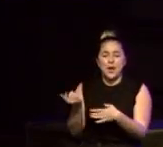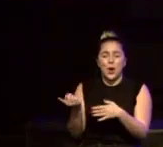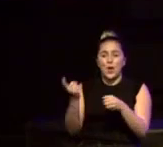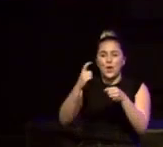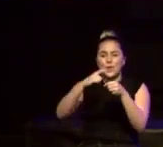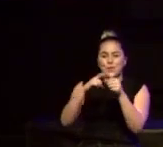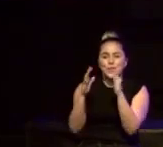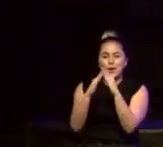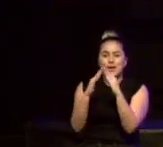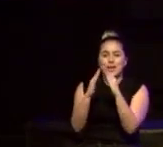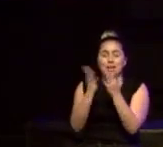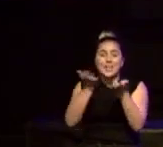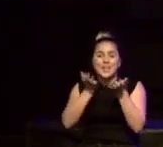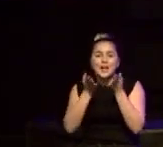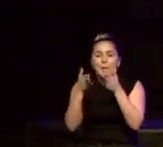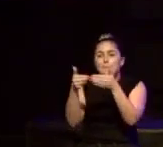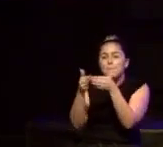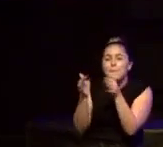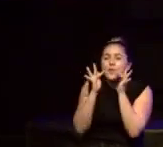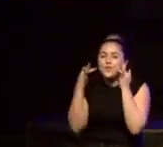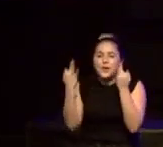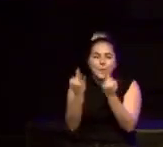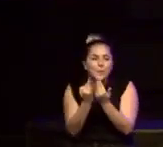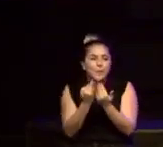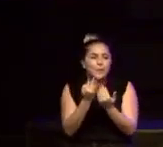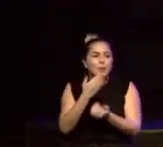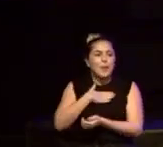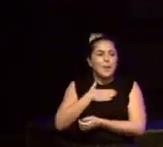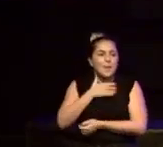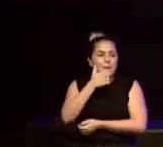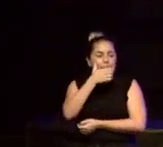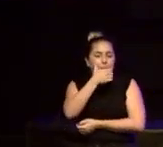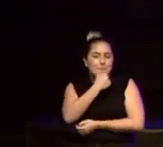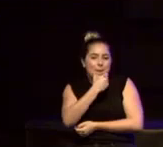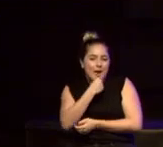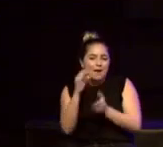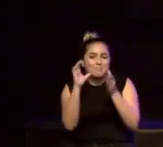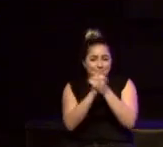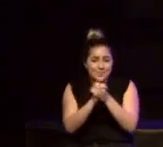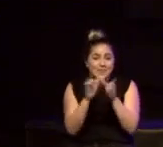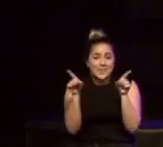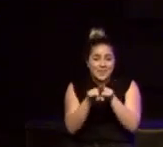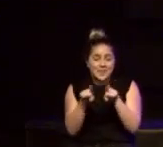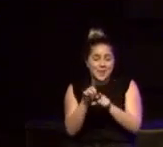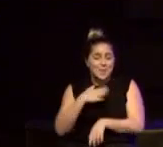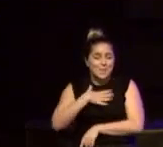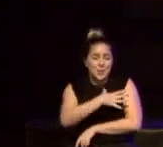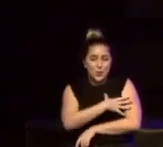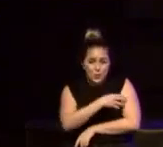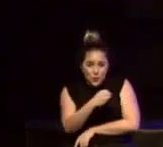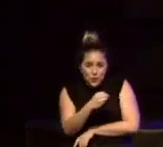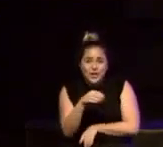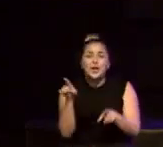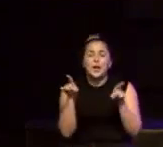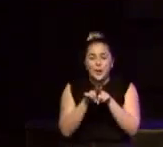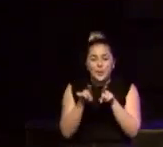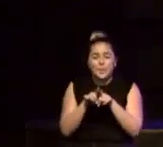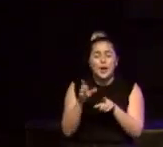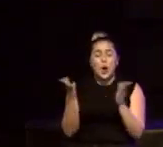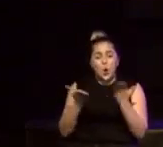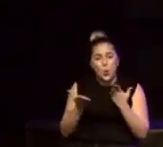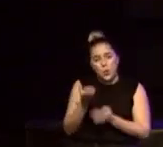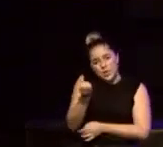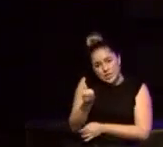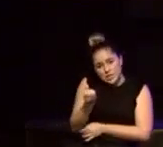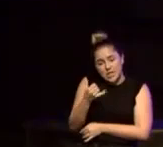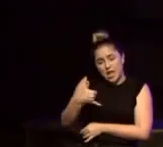a minha família. Então eu chamei o meu marido, que está aqui comigo hoje, Gilson, e meu filho, João Pedro, que hoje tem 6 anos, mas na